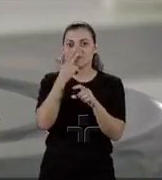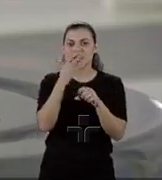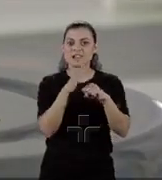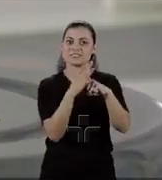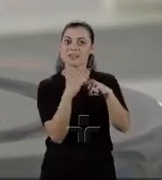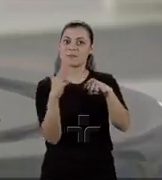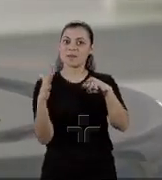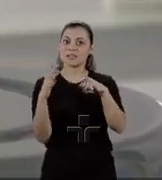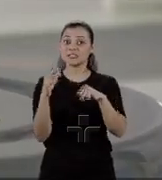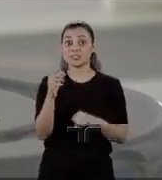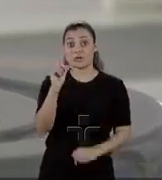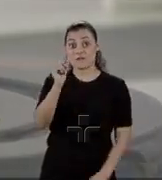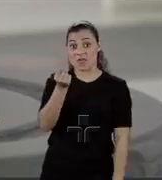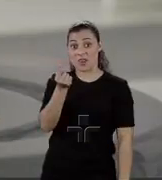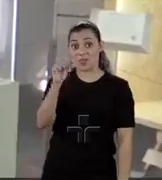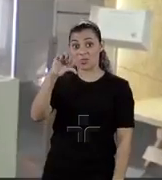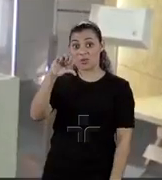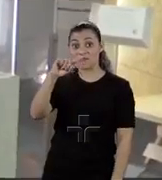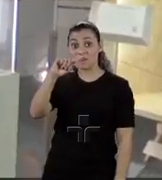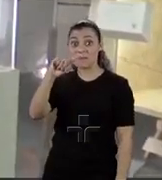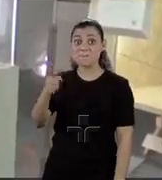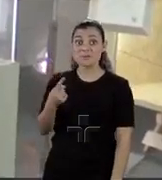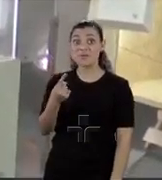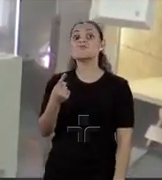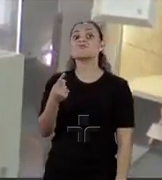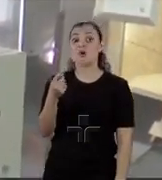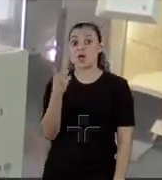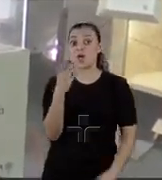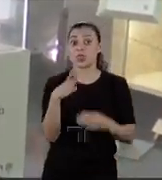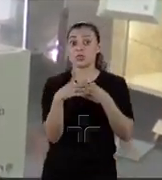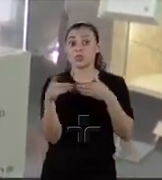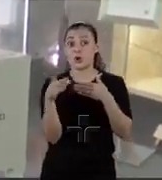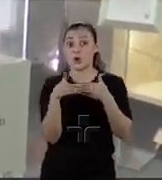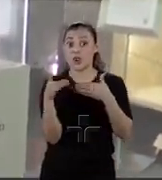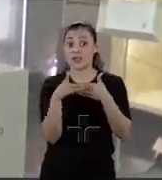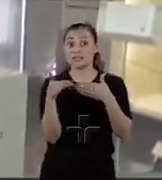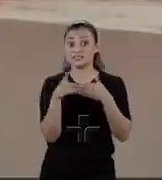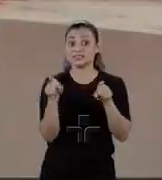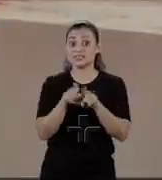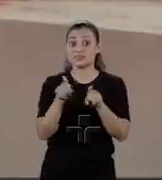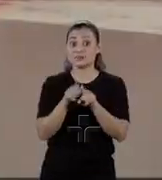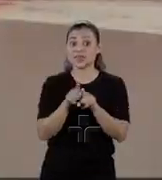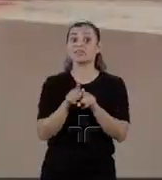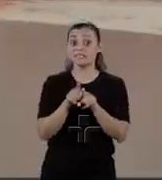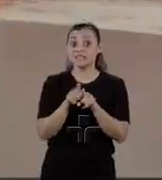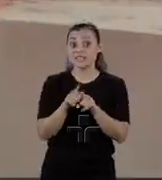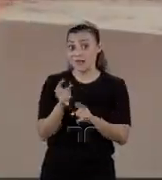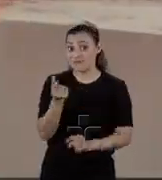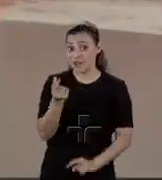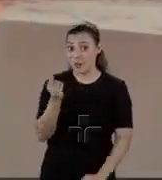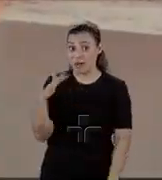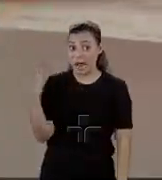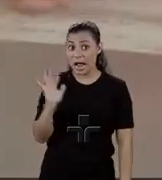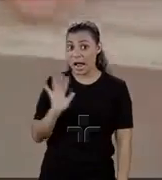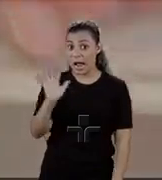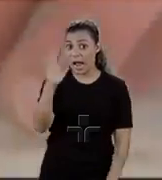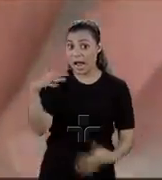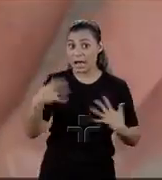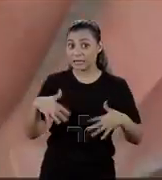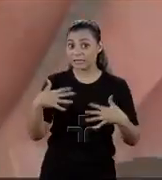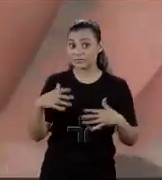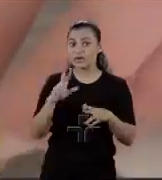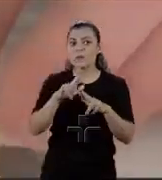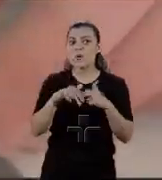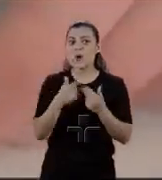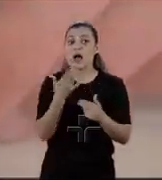custa $9.500, o equivalente a R$34 mil. O preço não é apenas por causa da folha